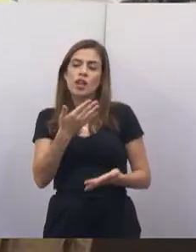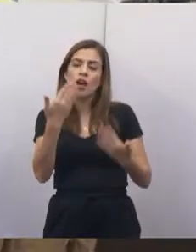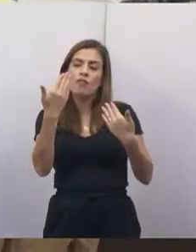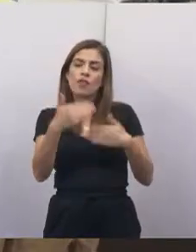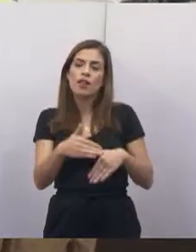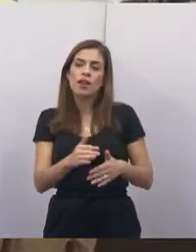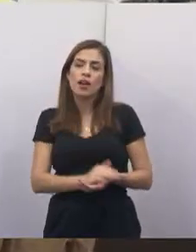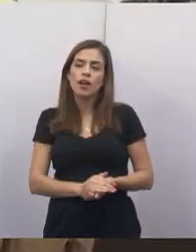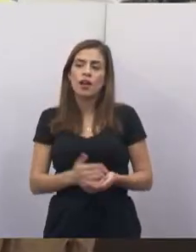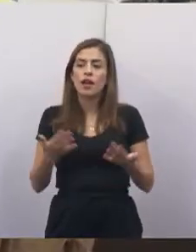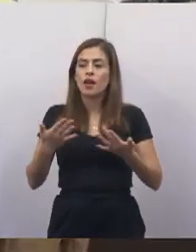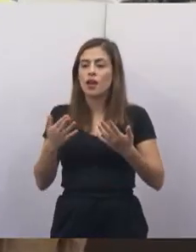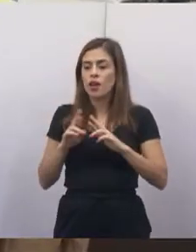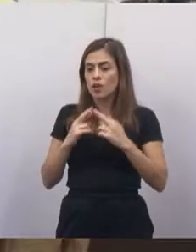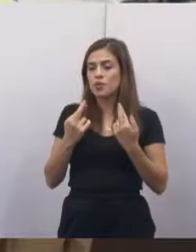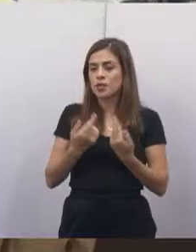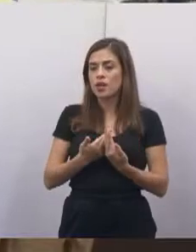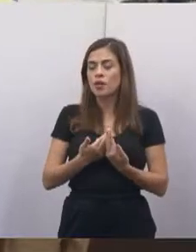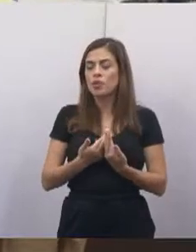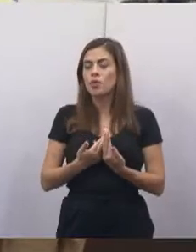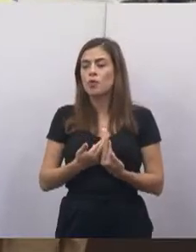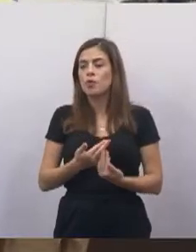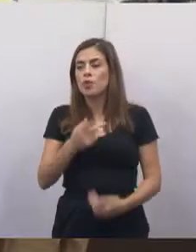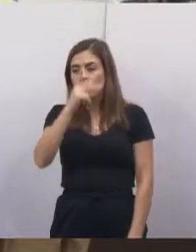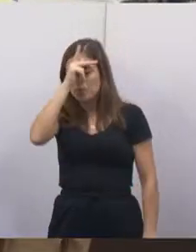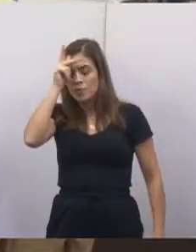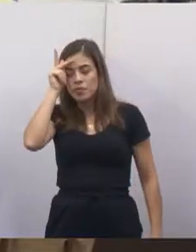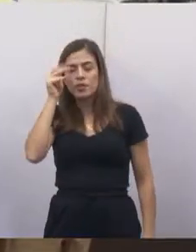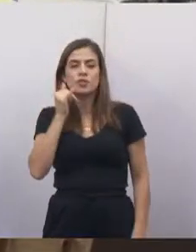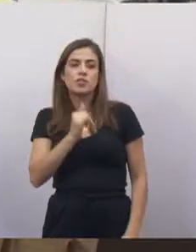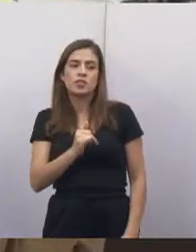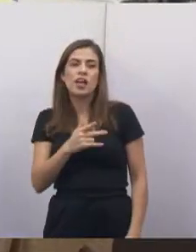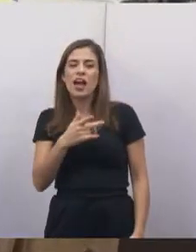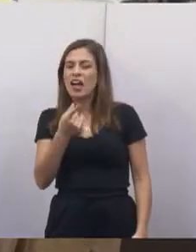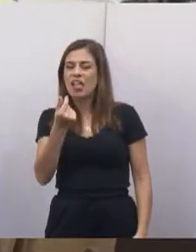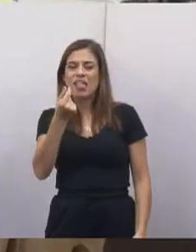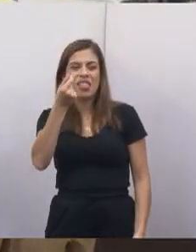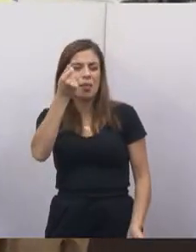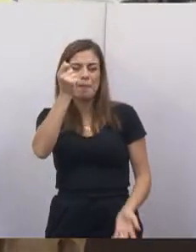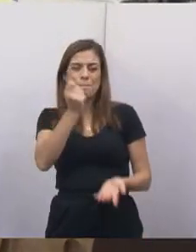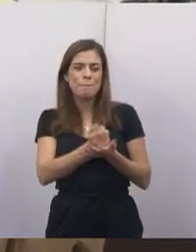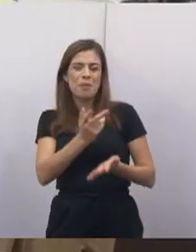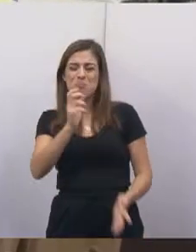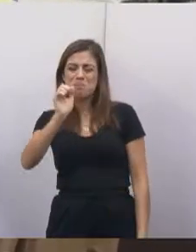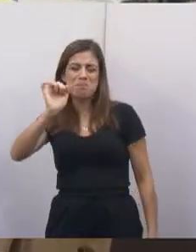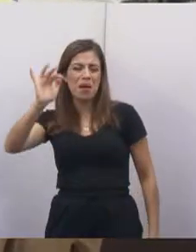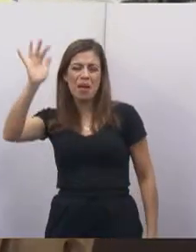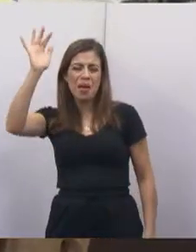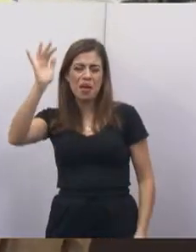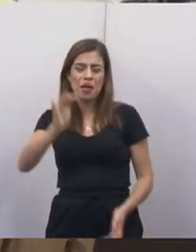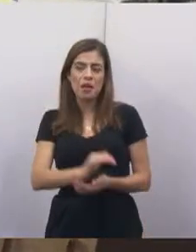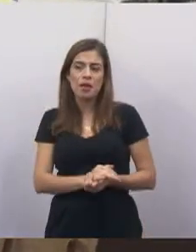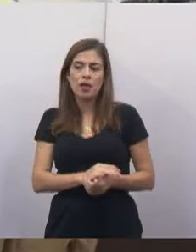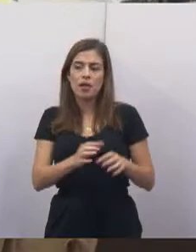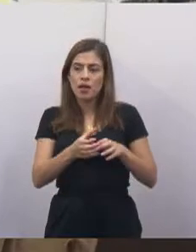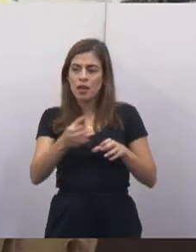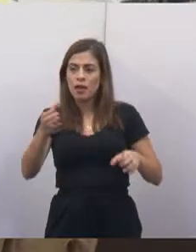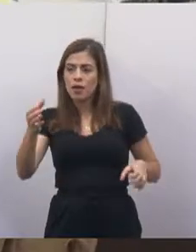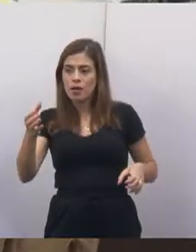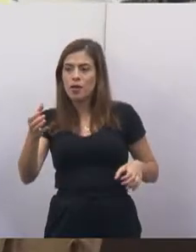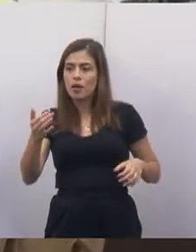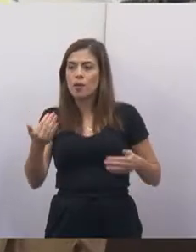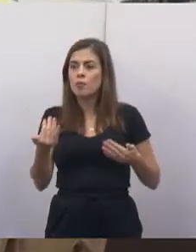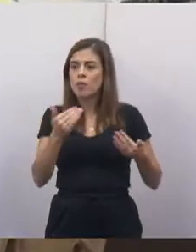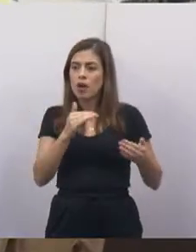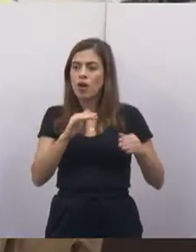nós não vamos fazer, é muito caro, que daí entra numa questão de automação, que daí um técnico até complementou, falou que teria que ter uma cabine, porque